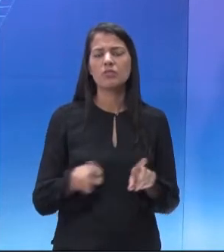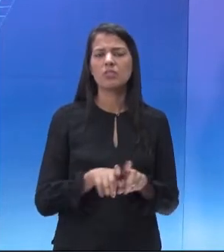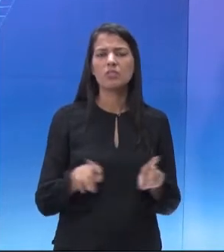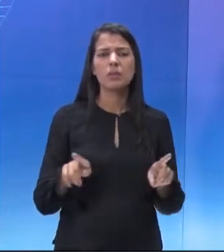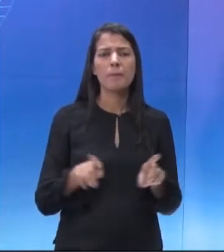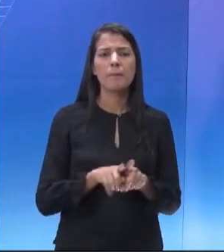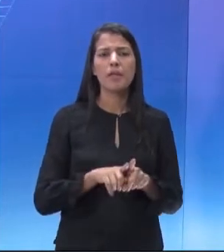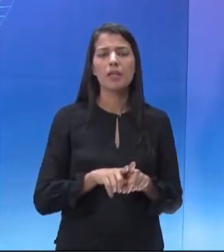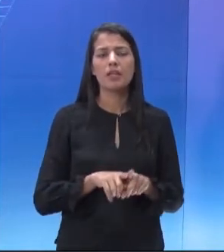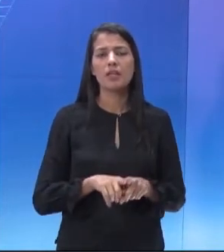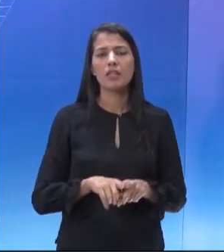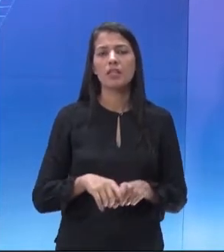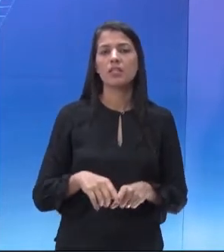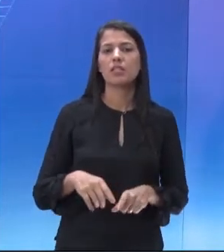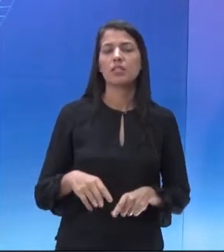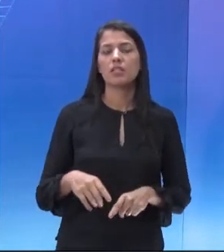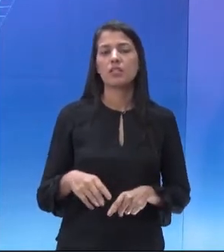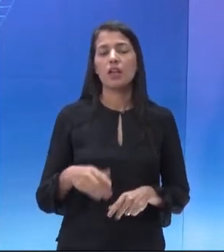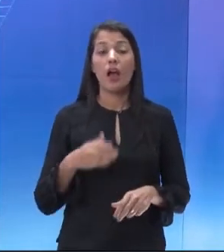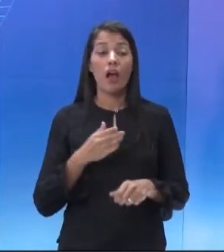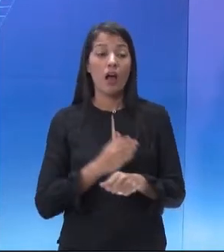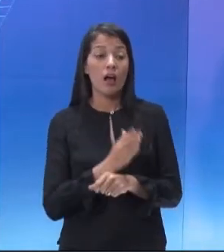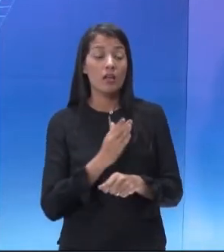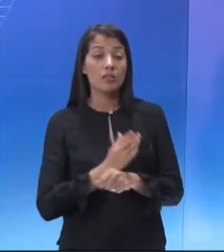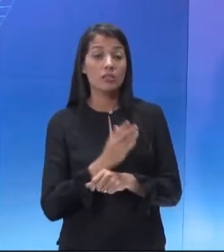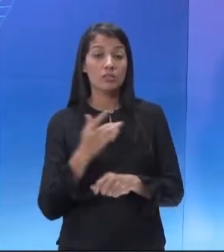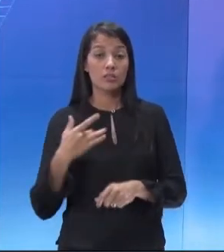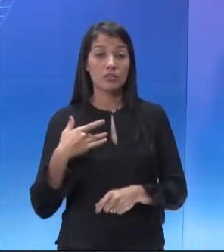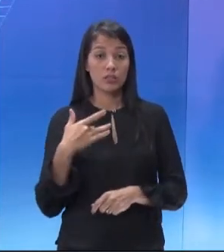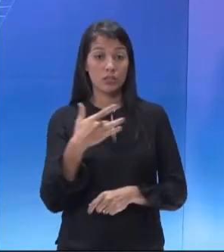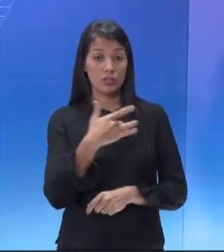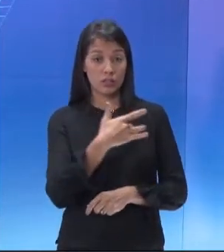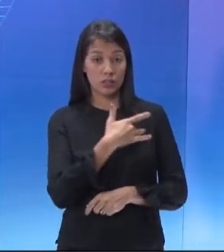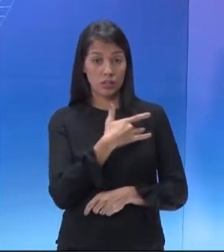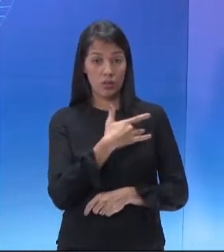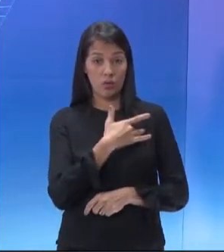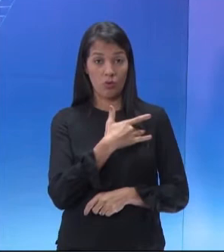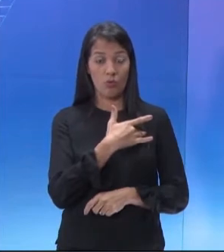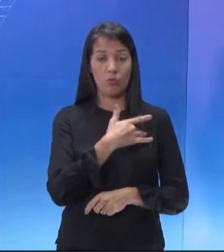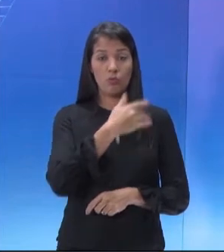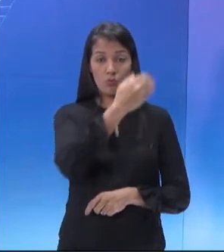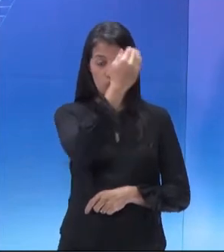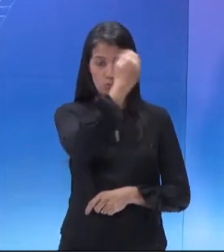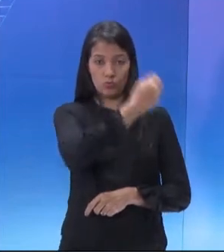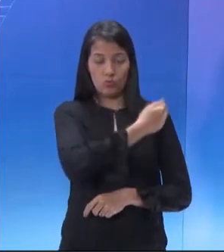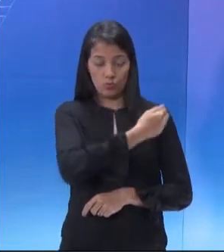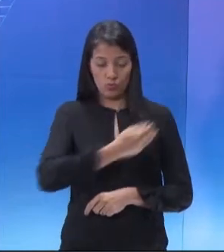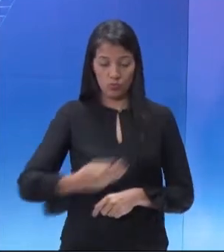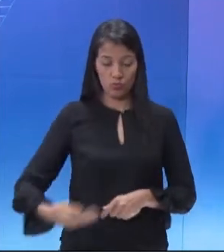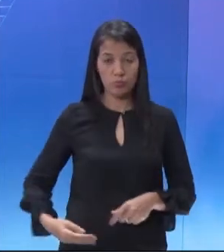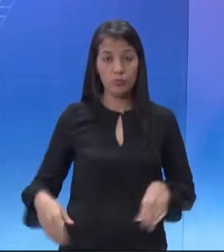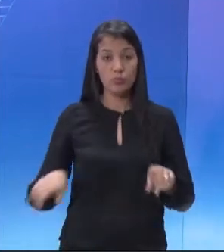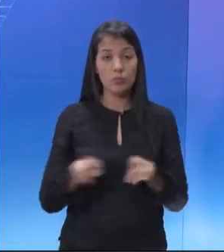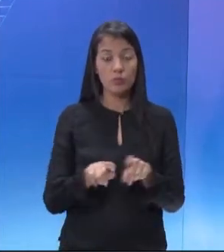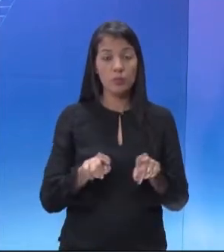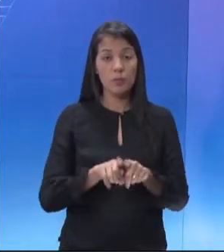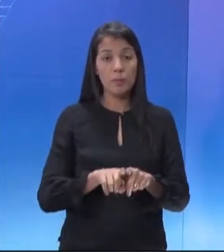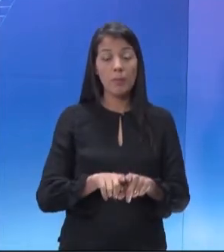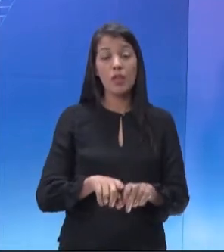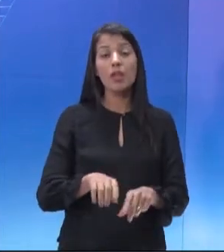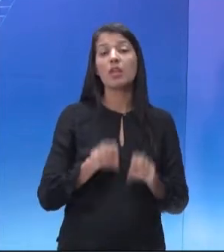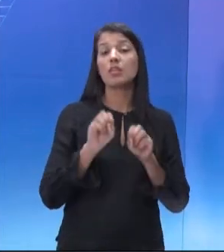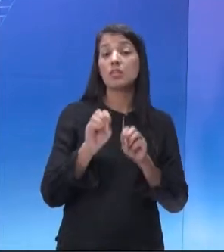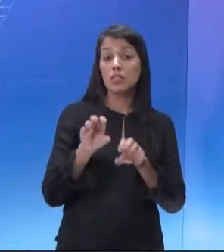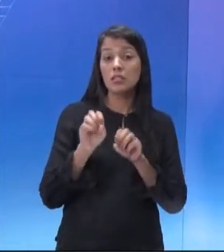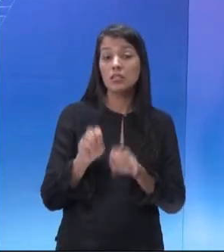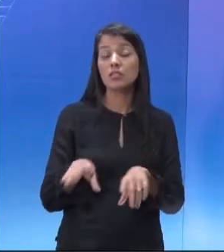no Sistema Único de Saúde no Brasil, por exemplo, o direito à educação, por exemplo, o direito dos indígenas,